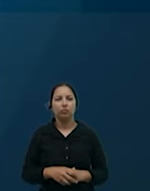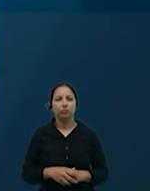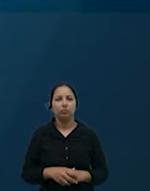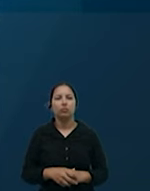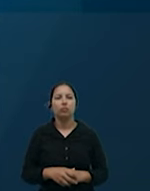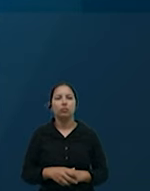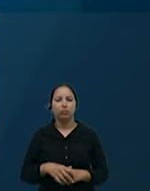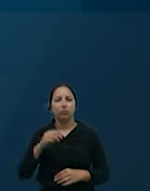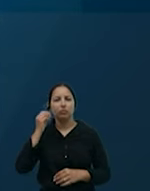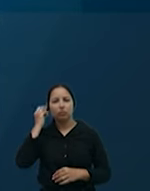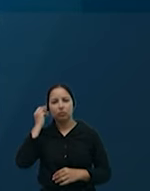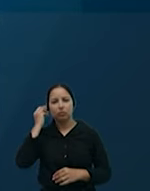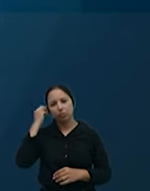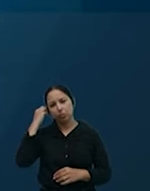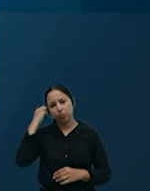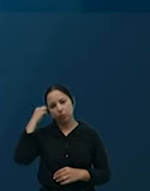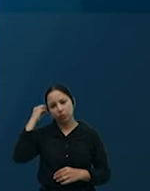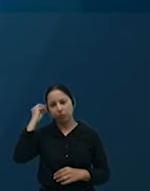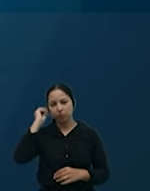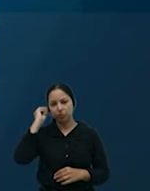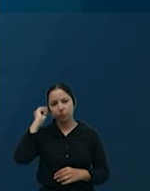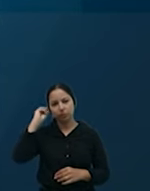não é realmente, ministro Cucchina,